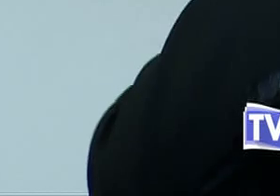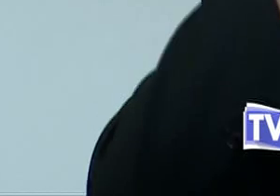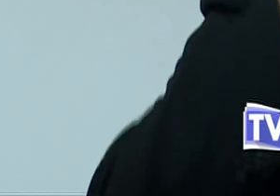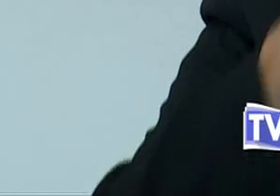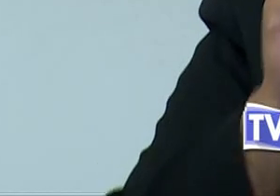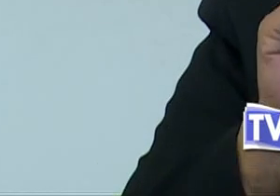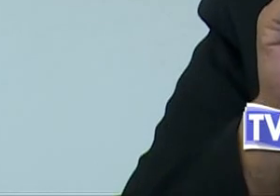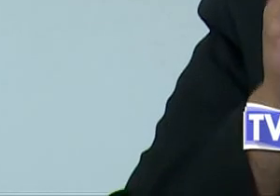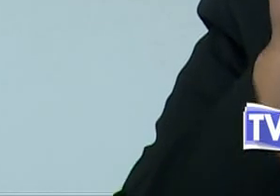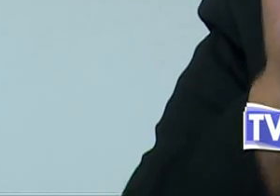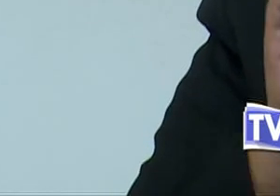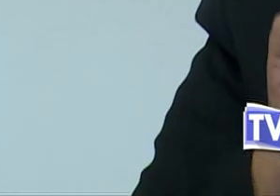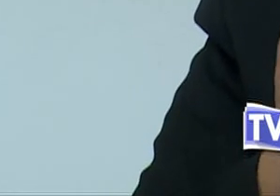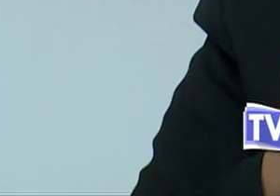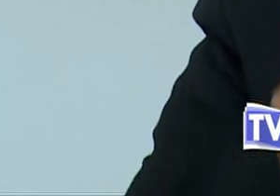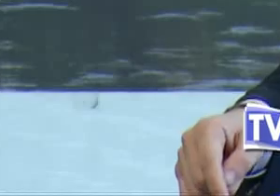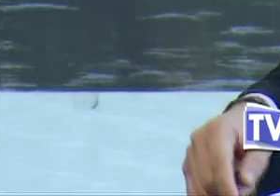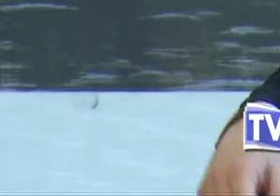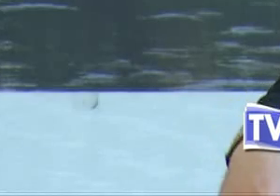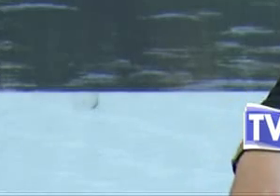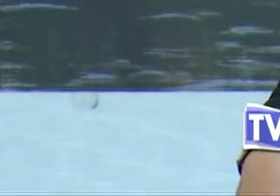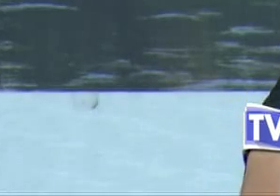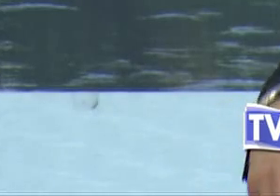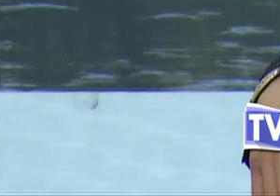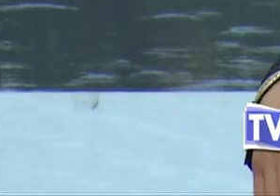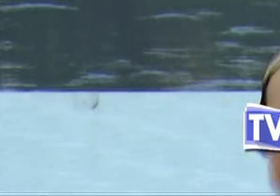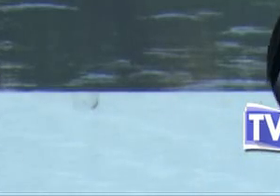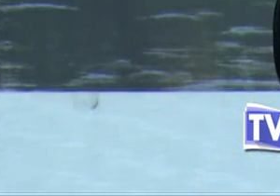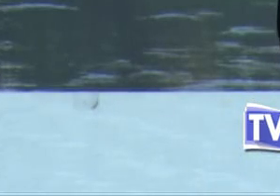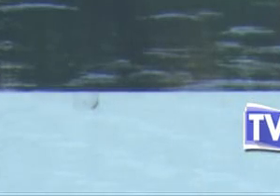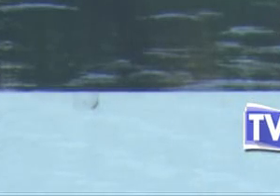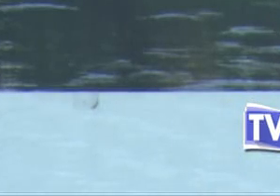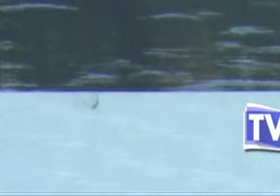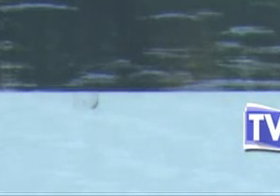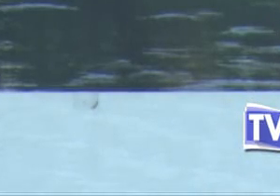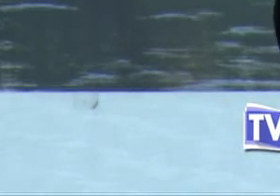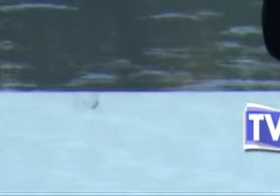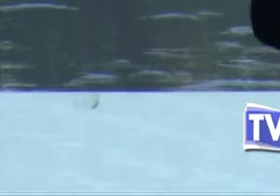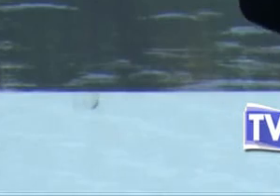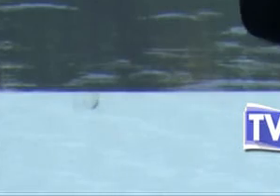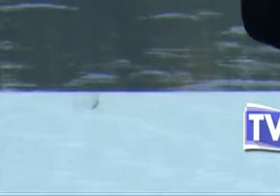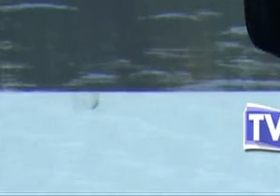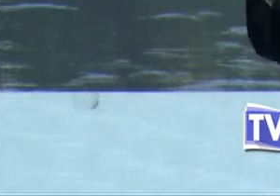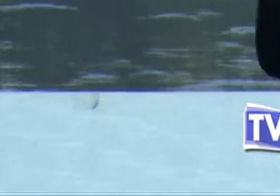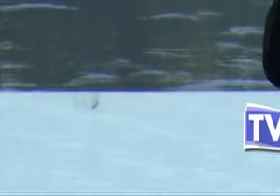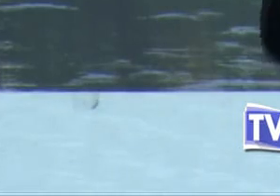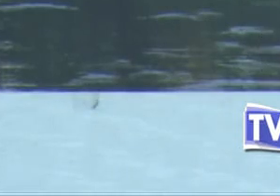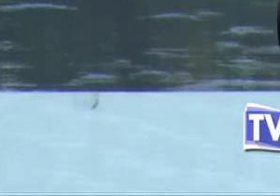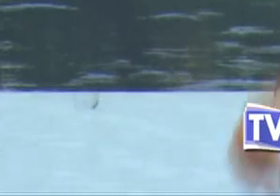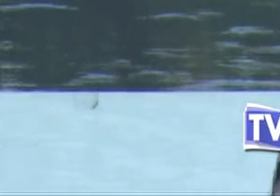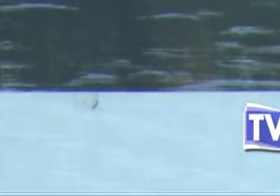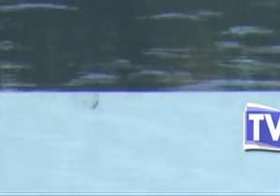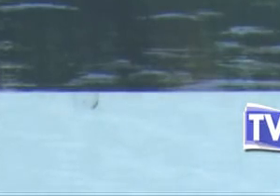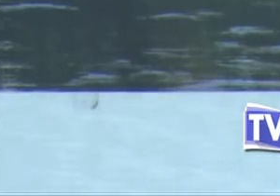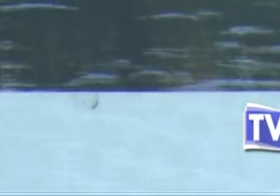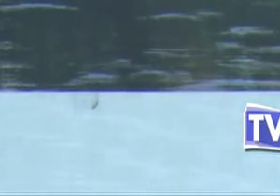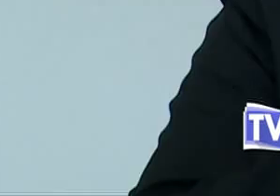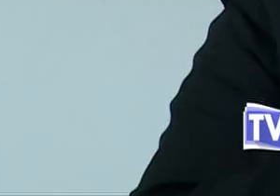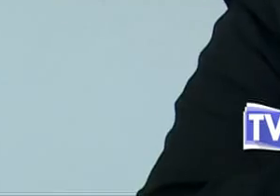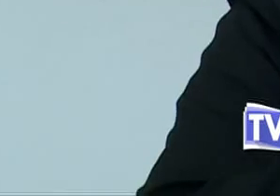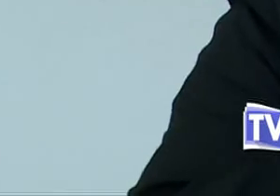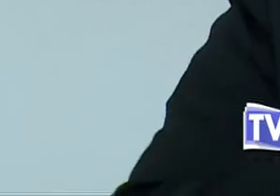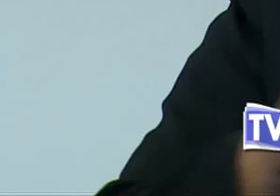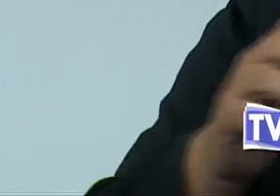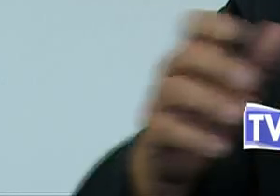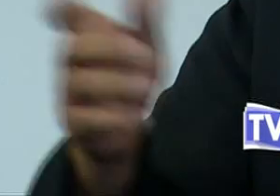também câmera ou não? Esse é alarme, Nenê. Esse é alarme. Aí o Dino até falou que está tendo uma licitação para câmeras. Esse alarme já vai direto na guarda. O Vitão também